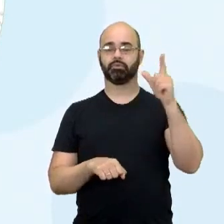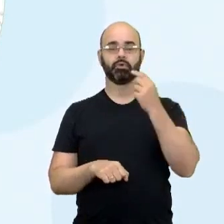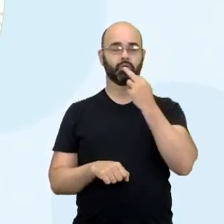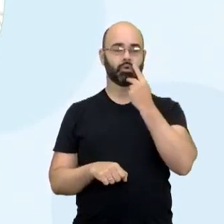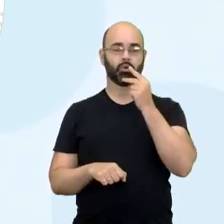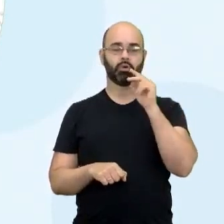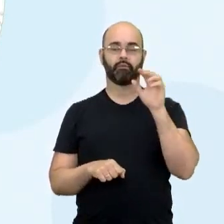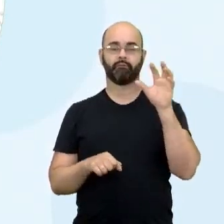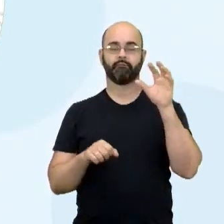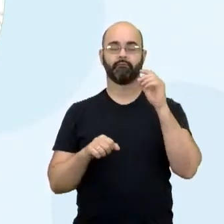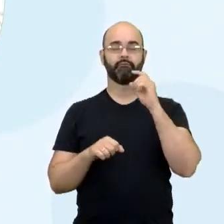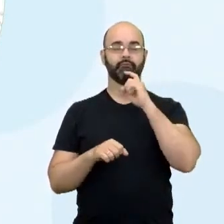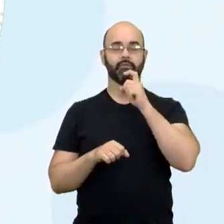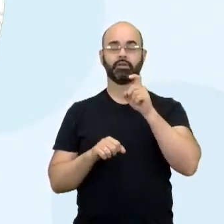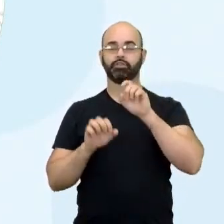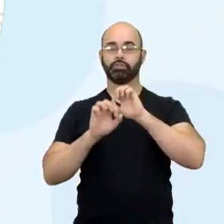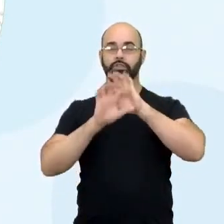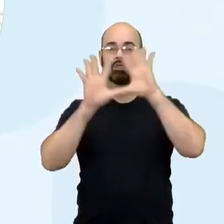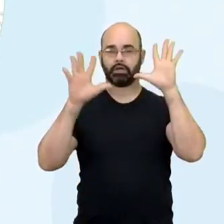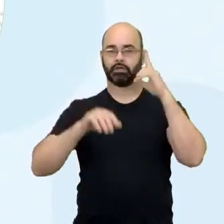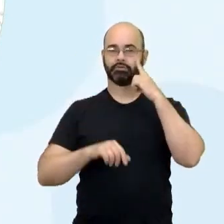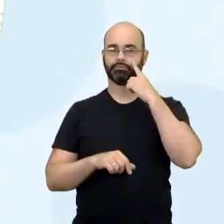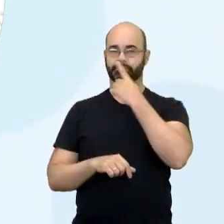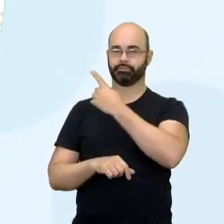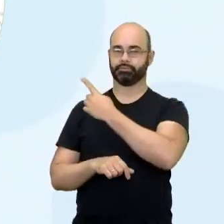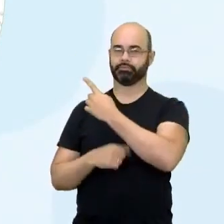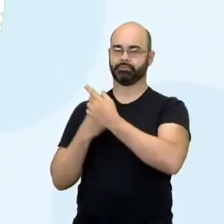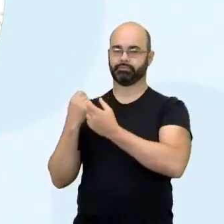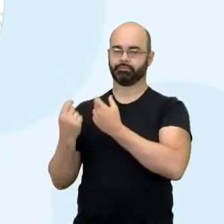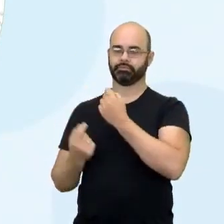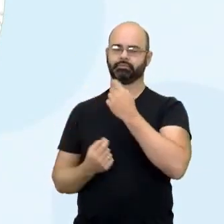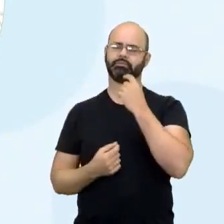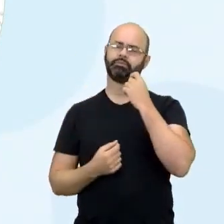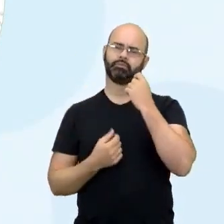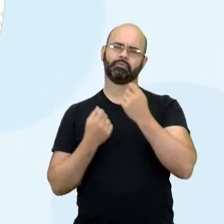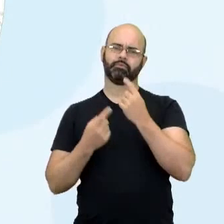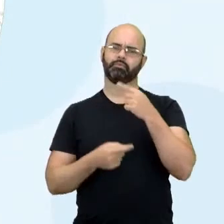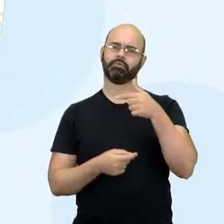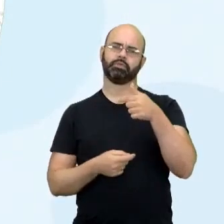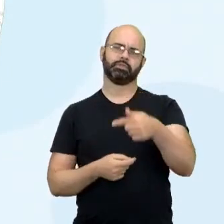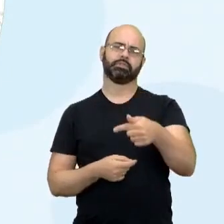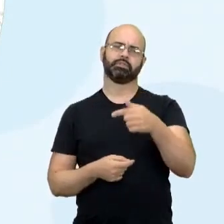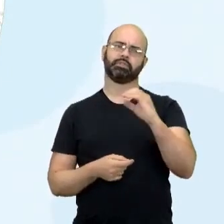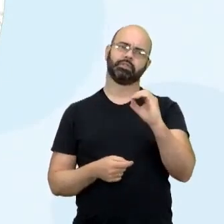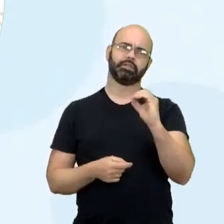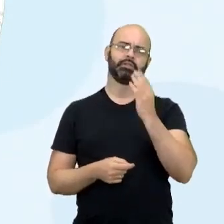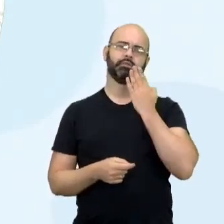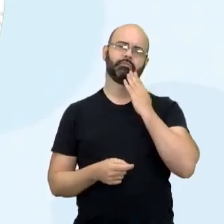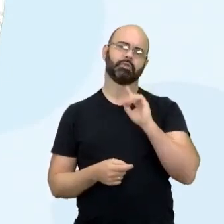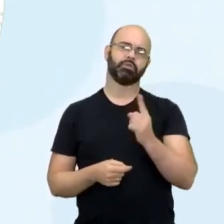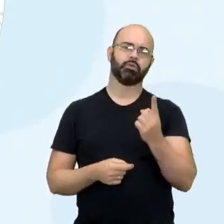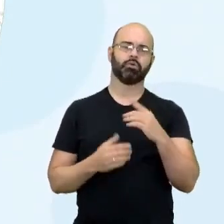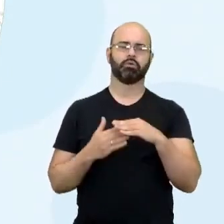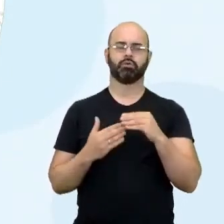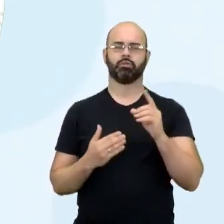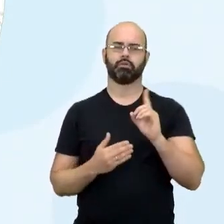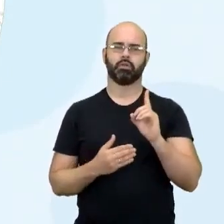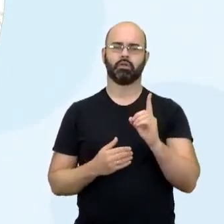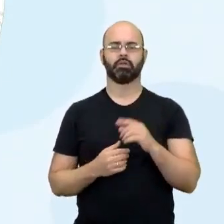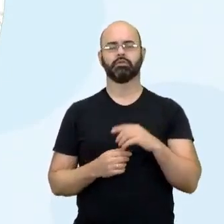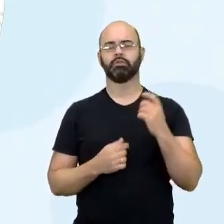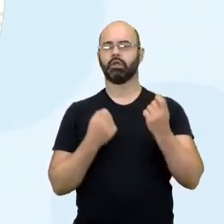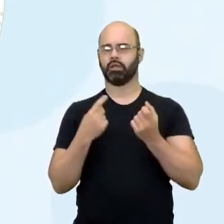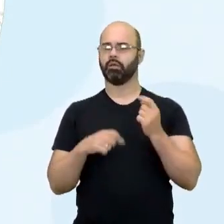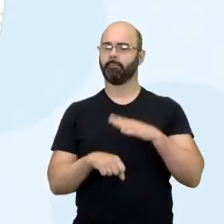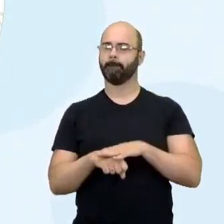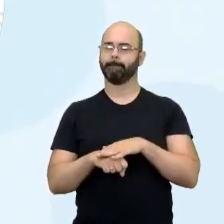né, verde bem clarinho lá, né? Tem países aí que tem em torno aí de 70 bilhões de dólares, né? Tem países com um pouco